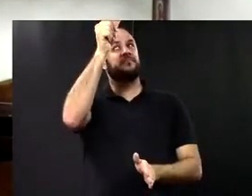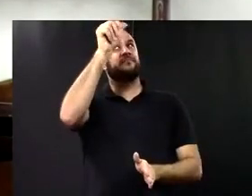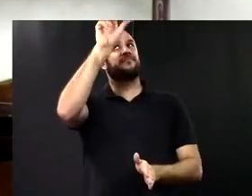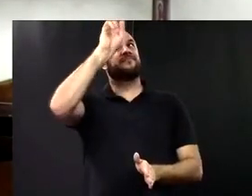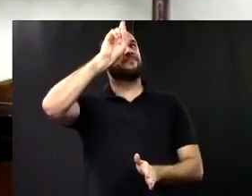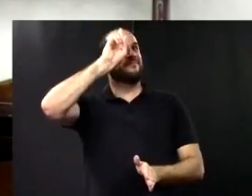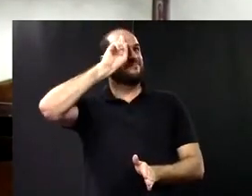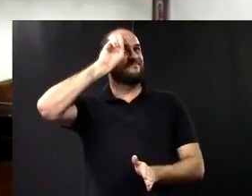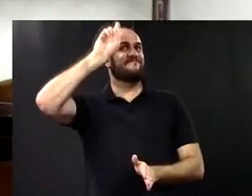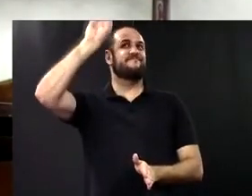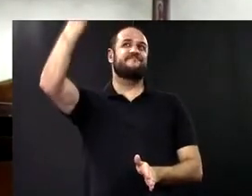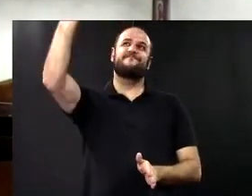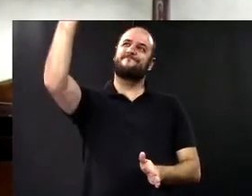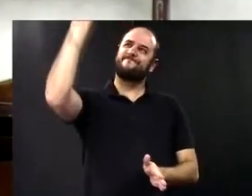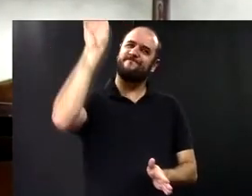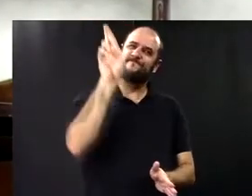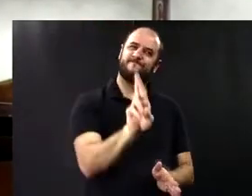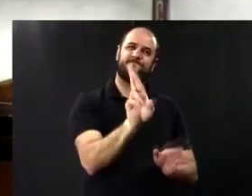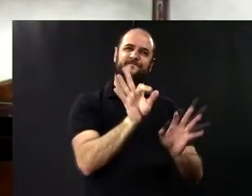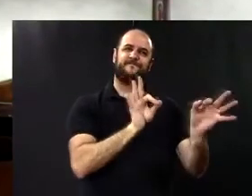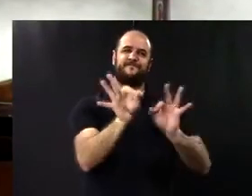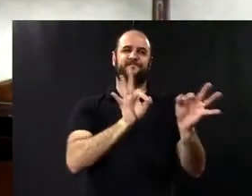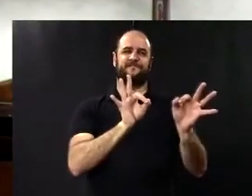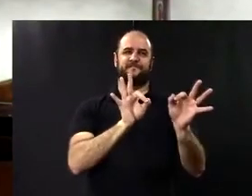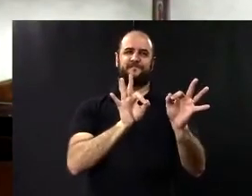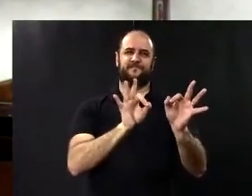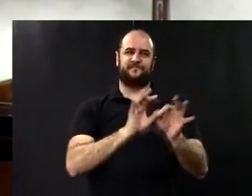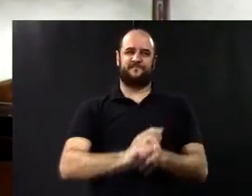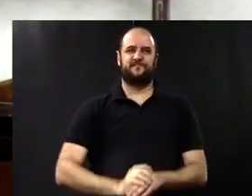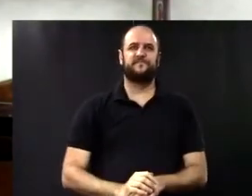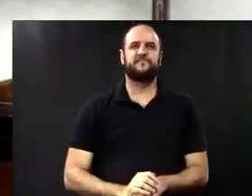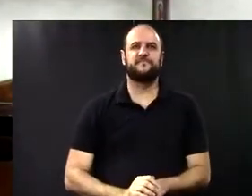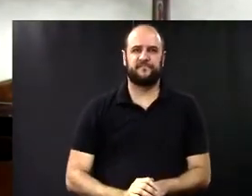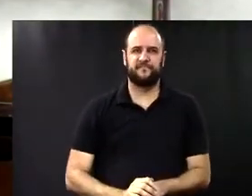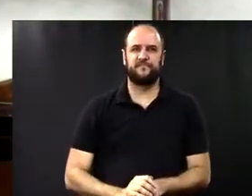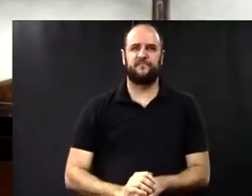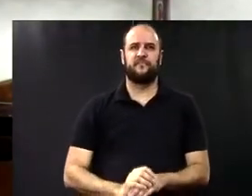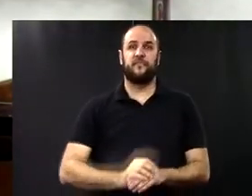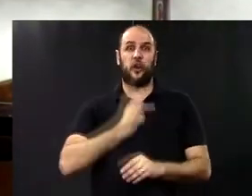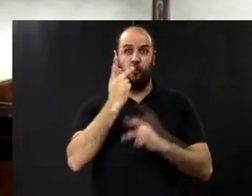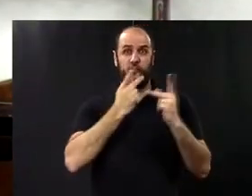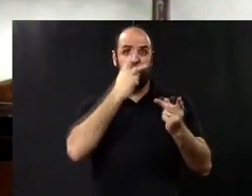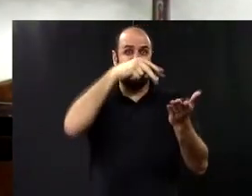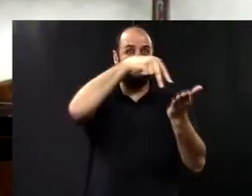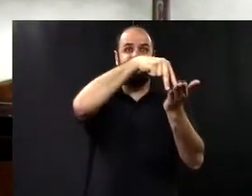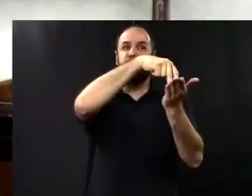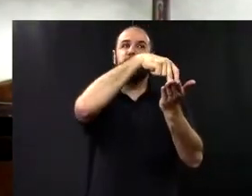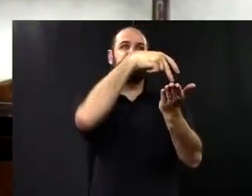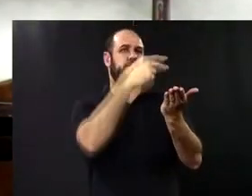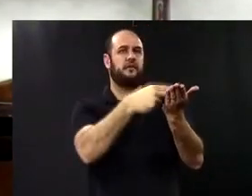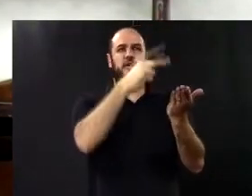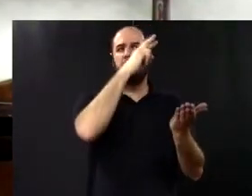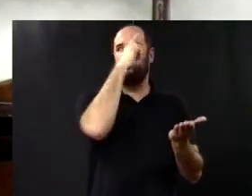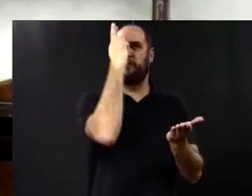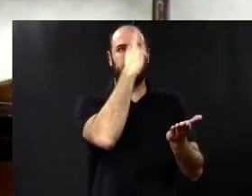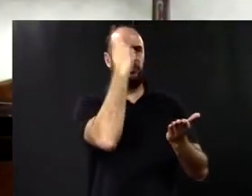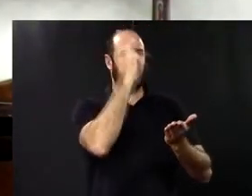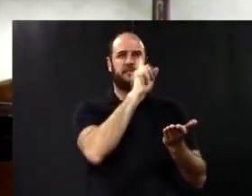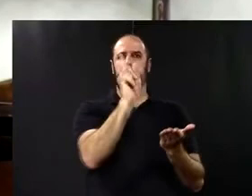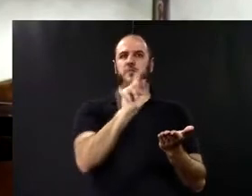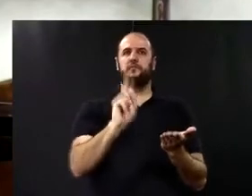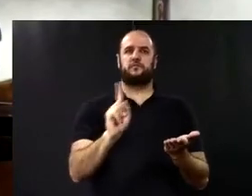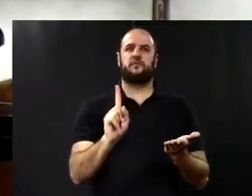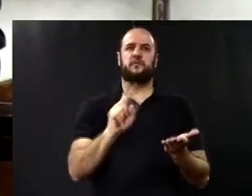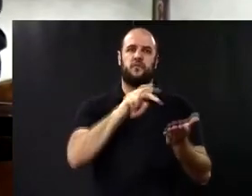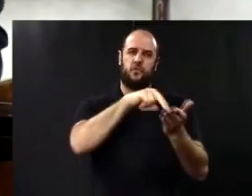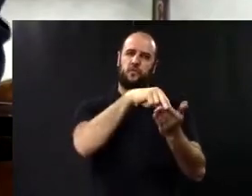Senhor. E ele diz: nem desmaieis quando por eles é reprovado. Desmaiei